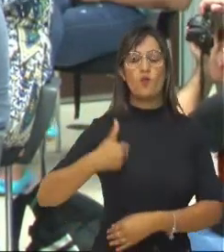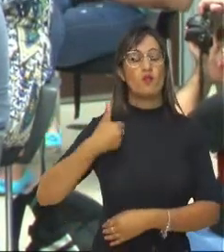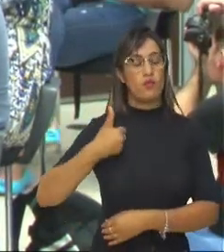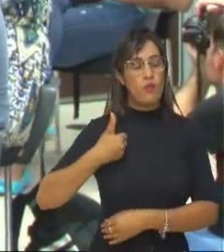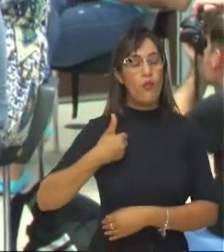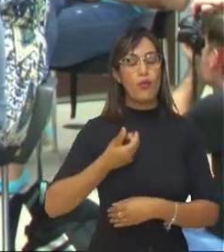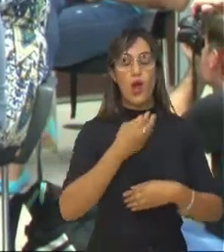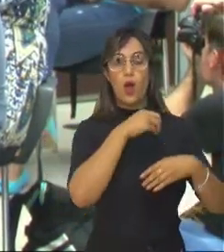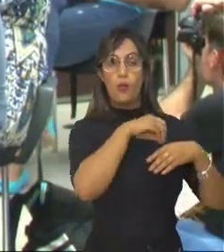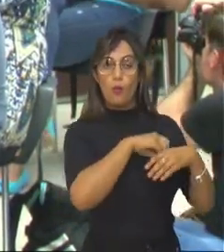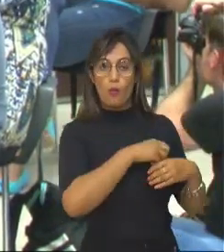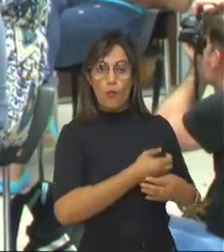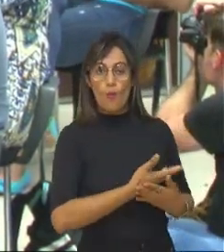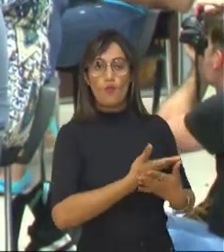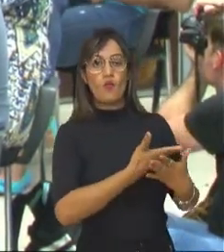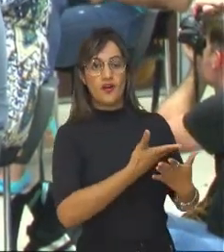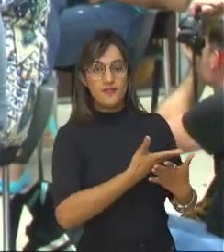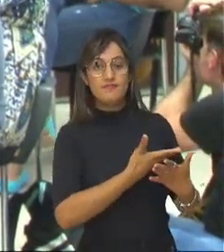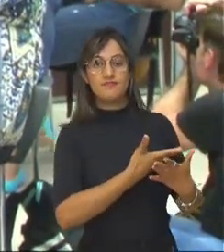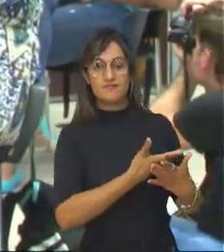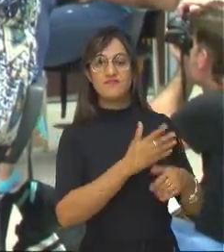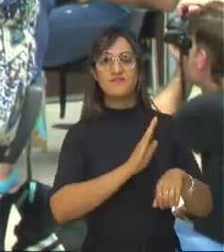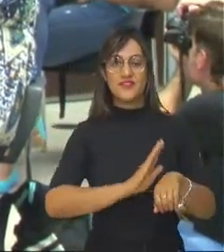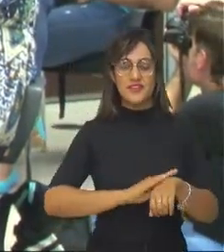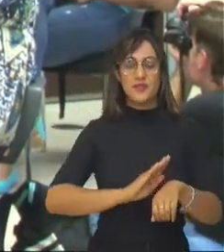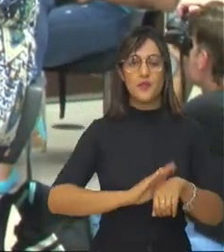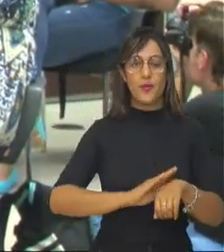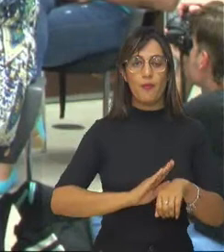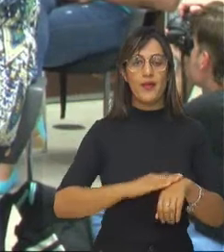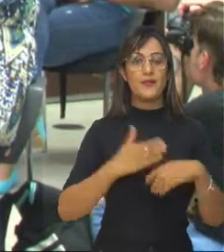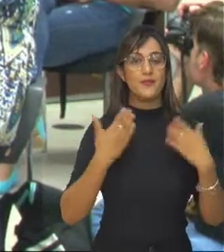mim que eu vou, nesse momento, então,